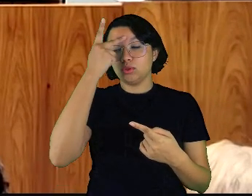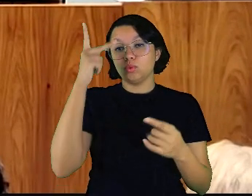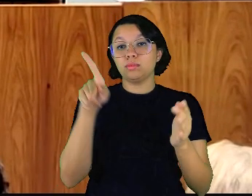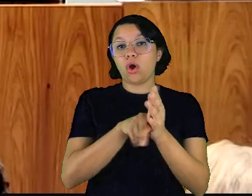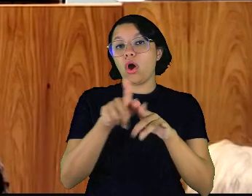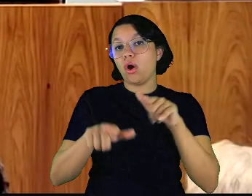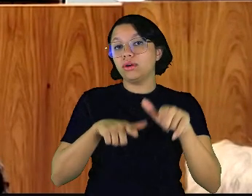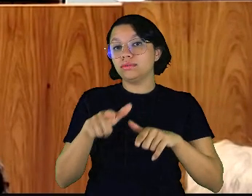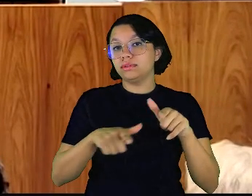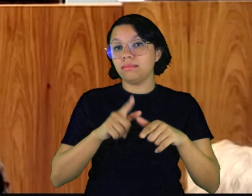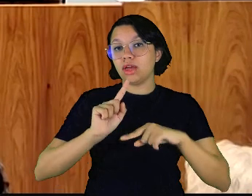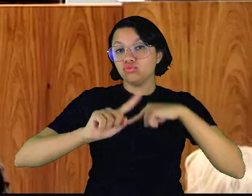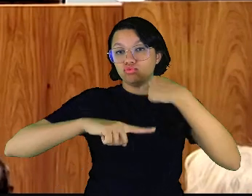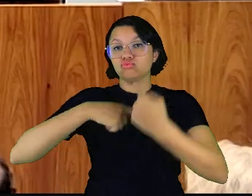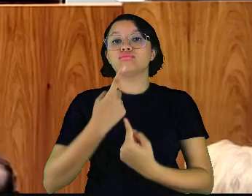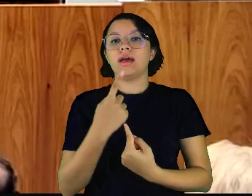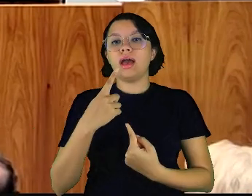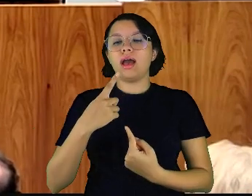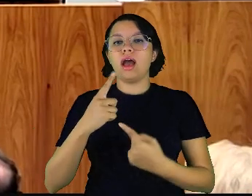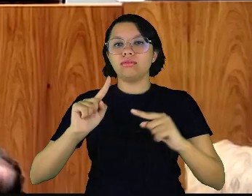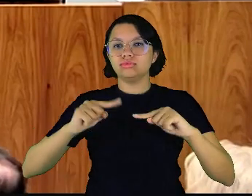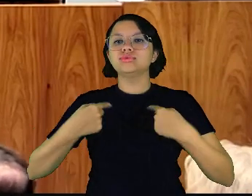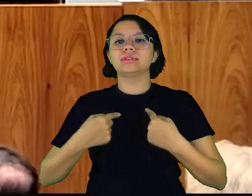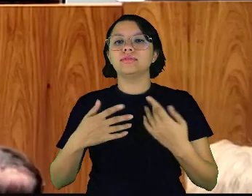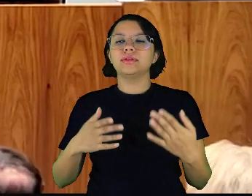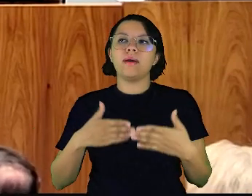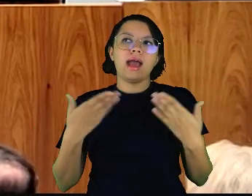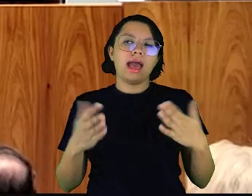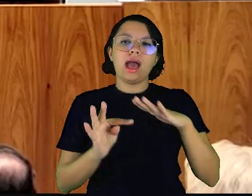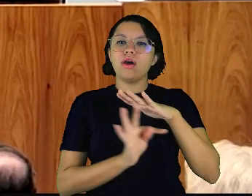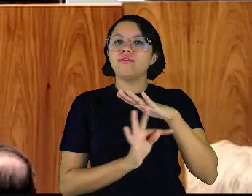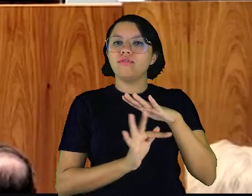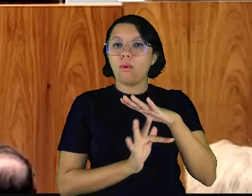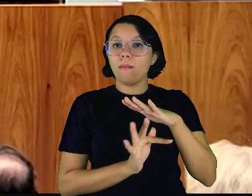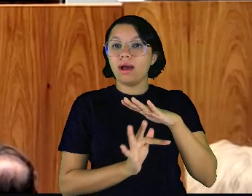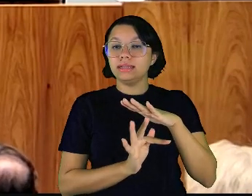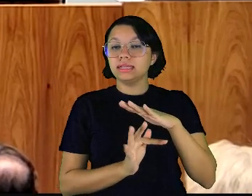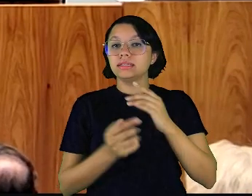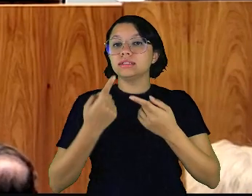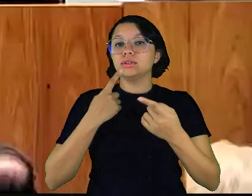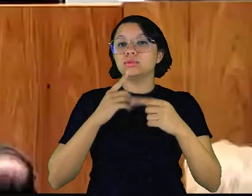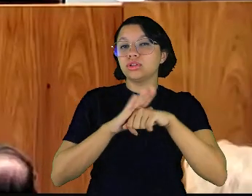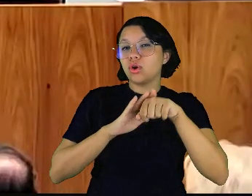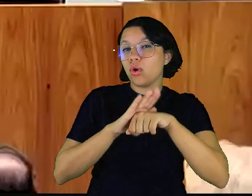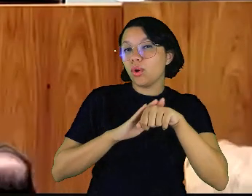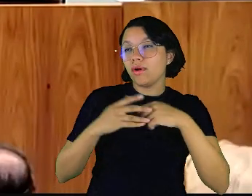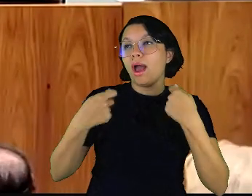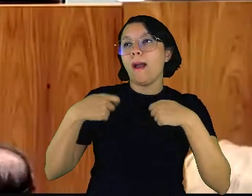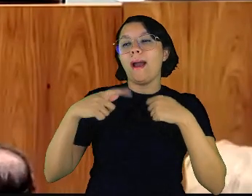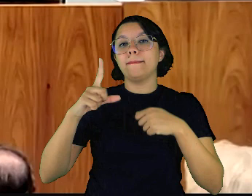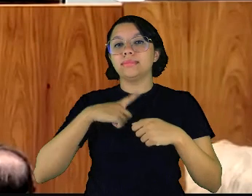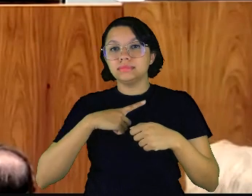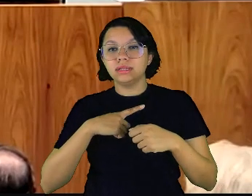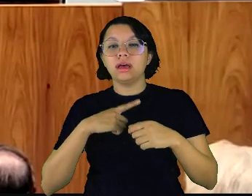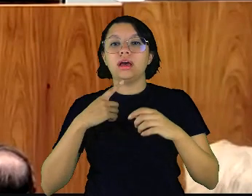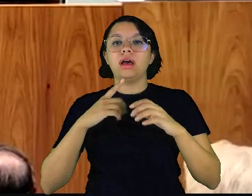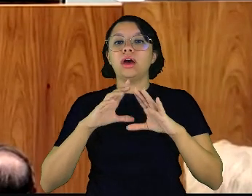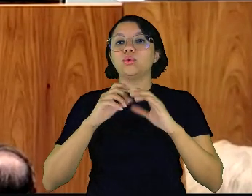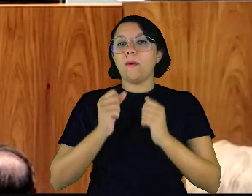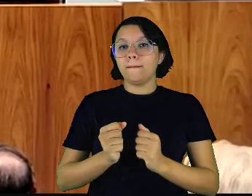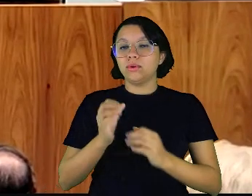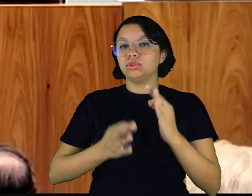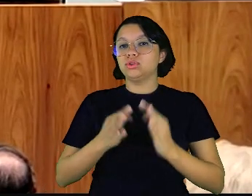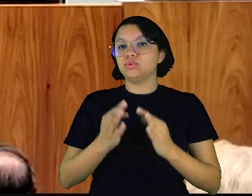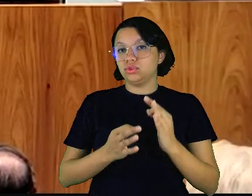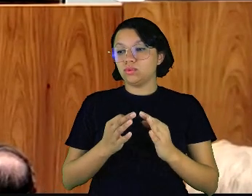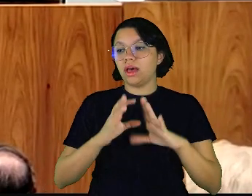desafios e vamos dizer, essa formalização dos diálogos que nós devemos ter, porque o Poder Judiciário e os